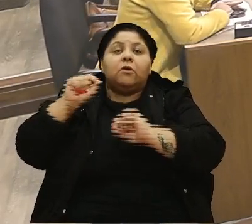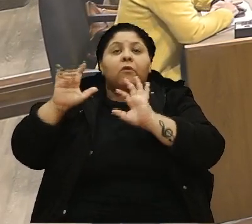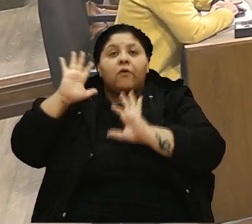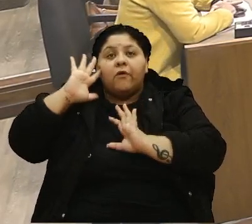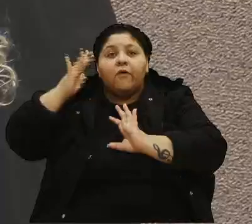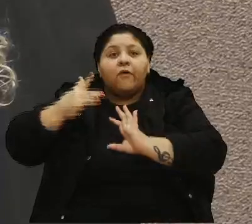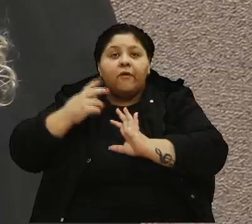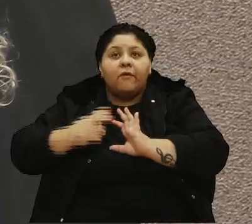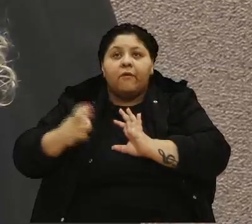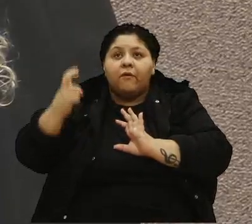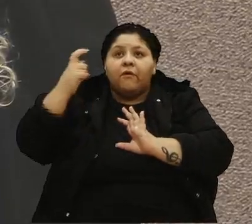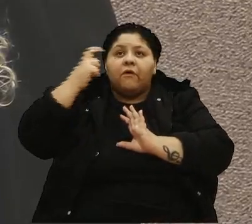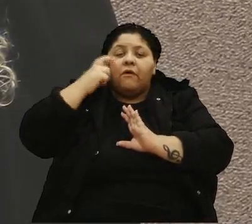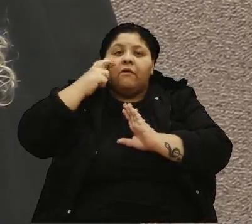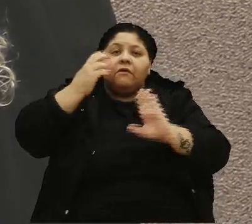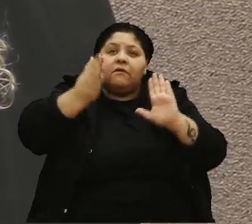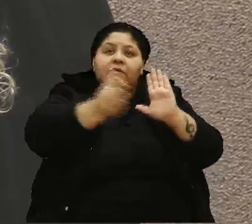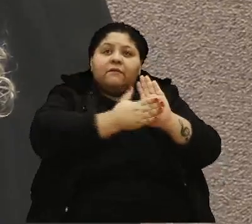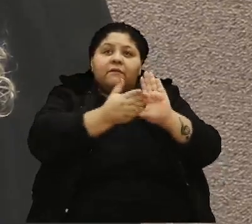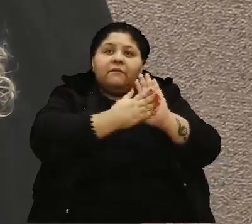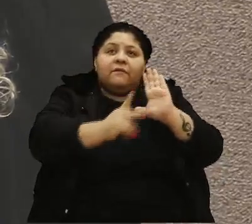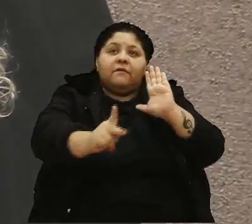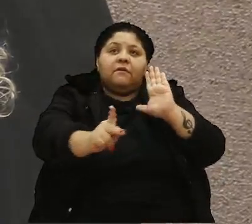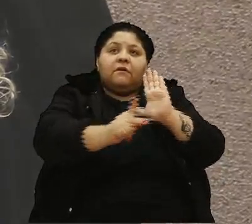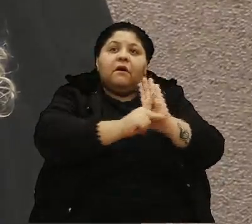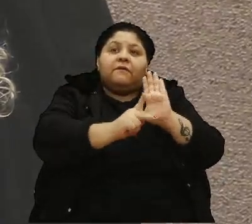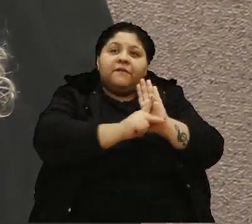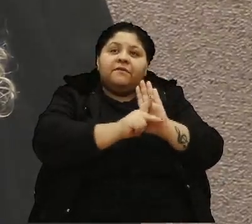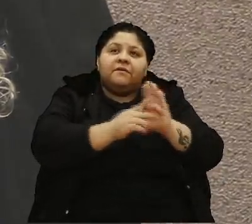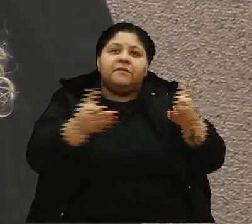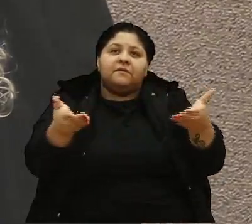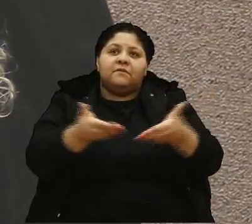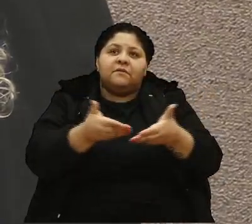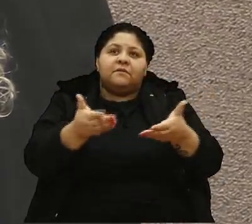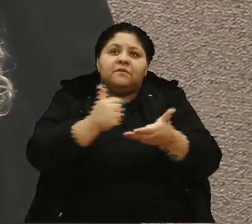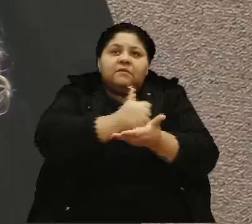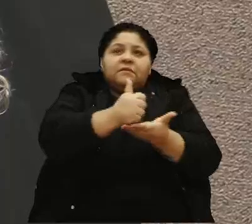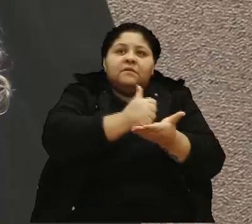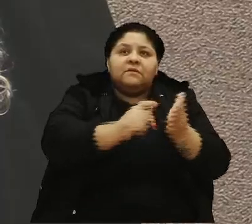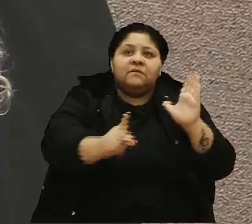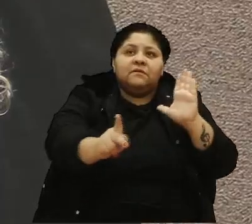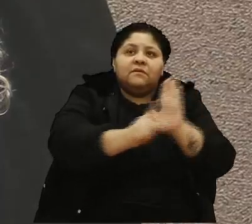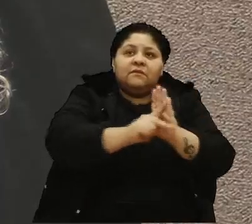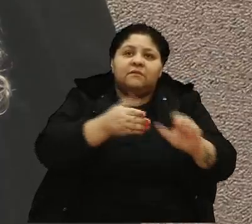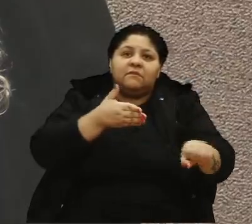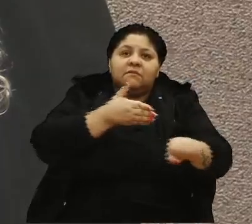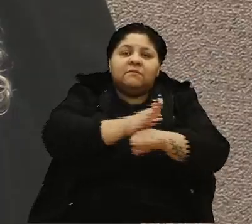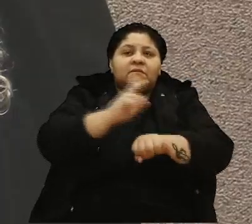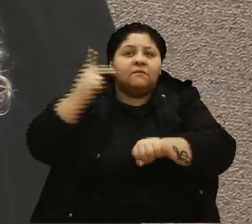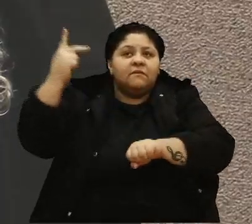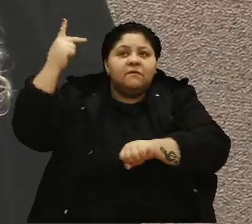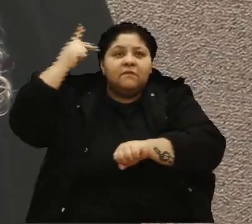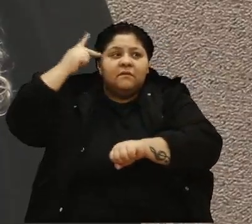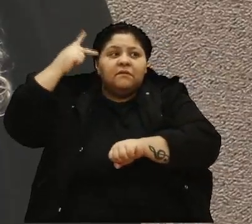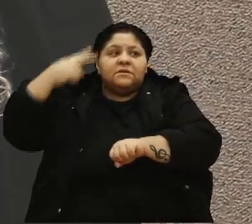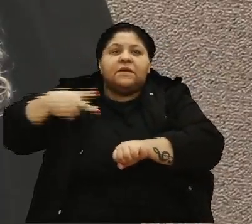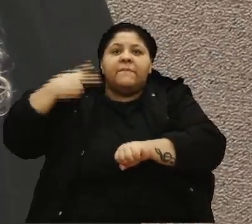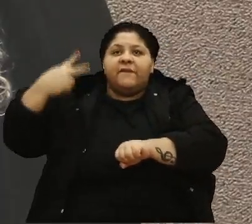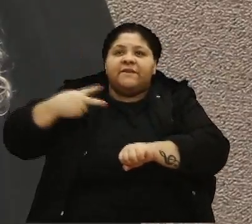acontece? O Fantinel protocolou nessa casa o projeto da REURB, tá? Baseado no projeto aprovado em São Paulo por um